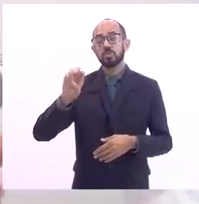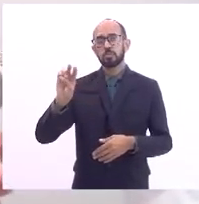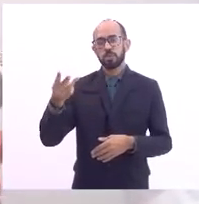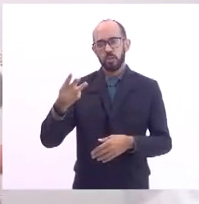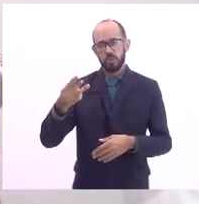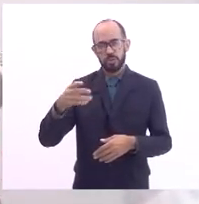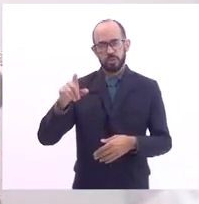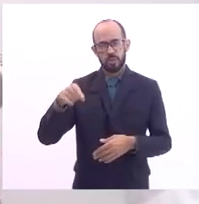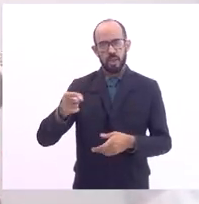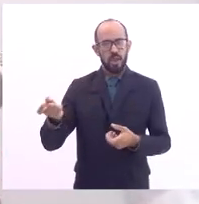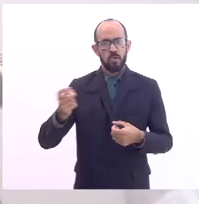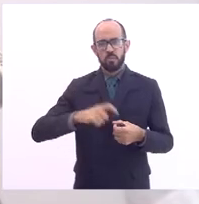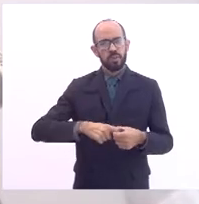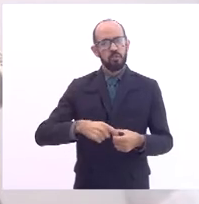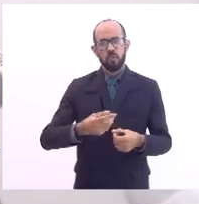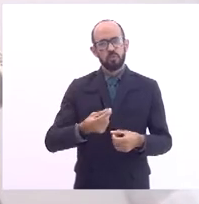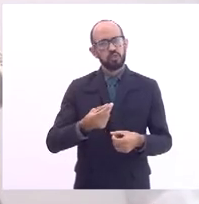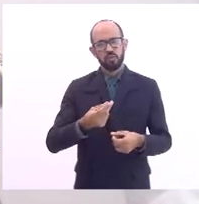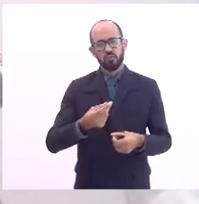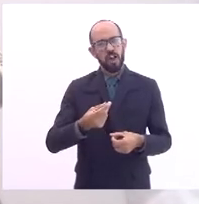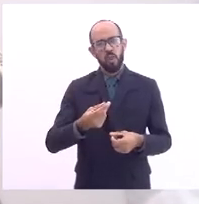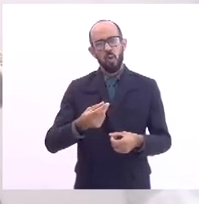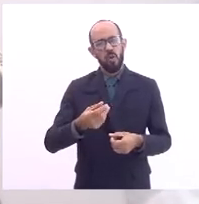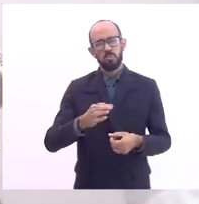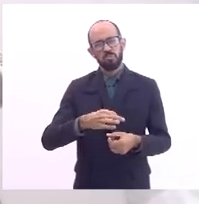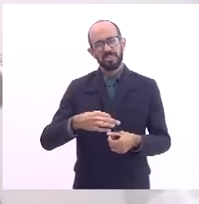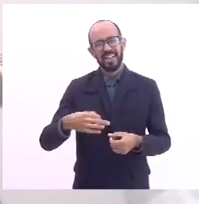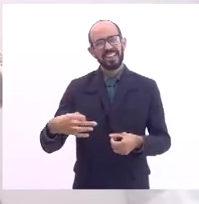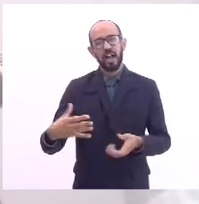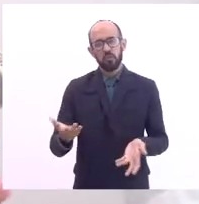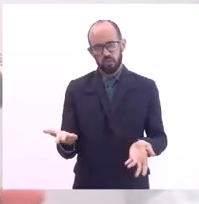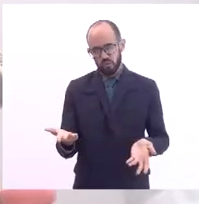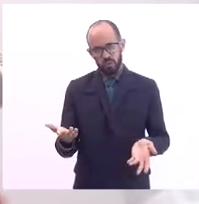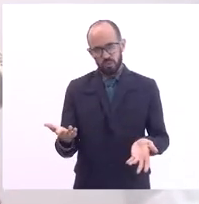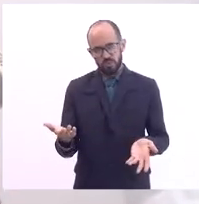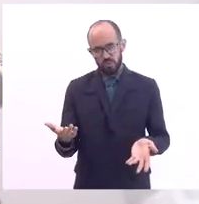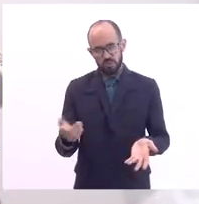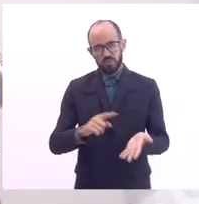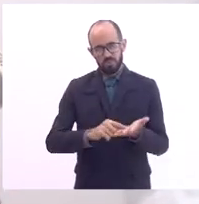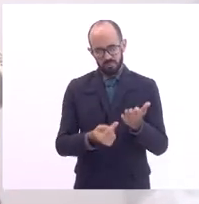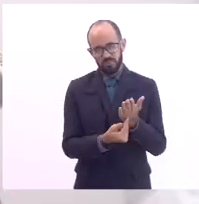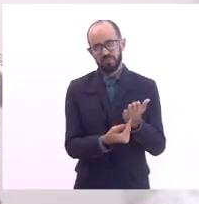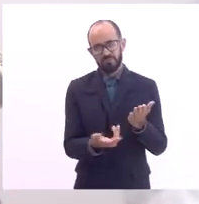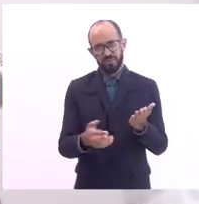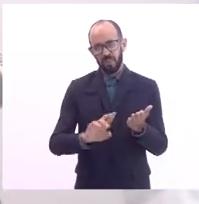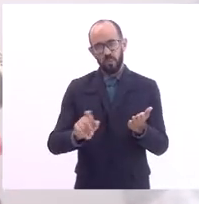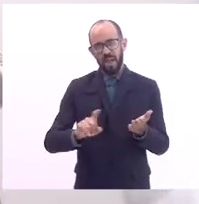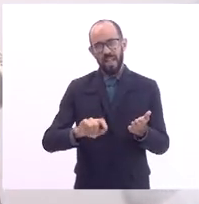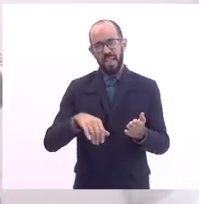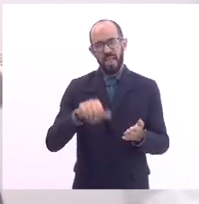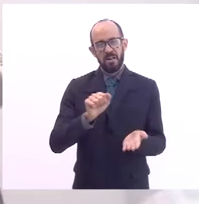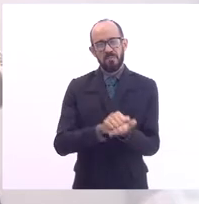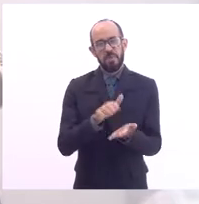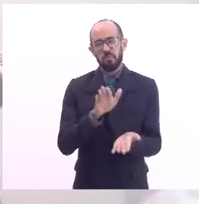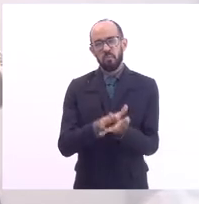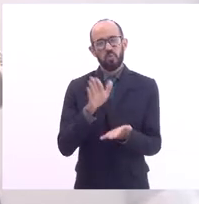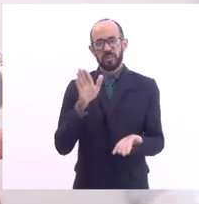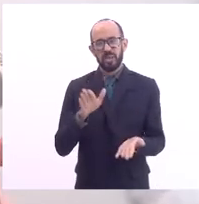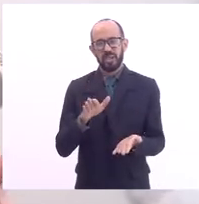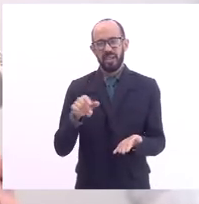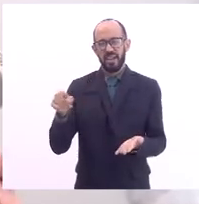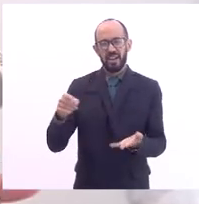troco para a conta da empresa 17 milhões de reais. Não dá para falar nem que é um auto de infração. A ANEEL está